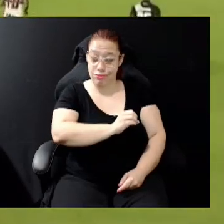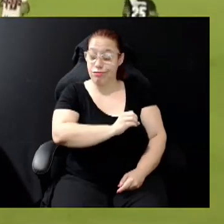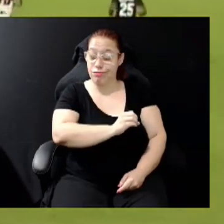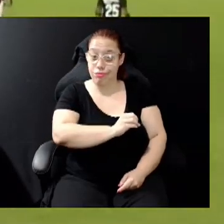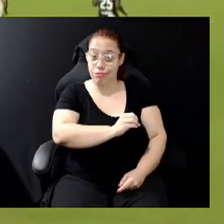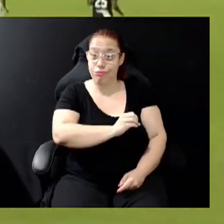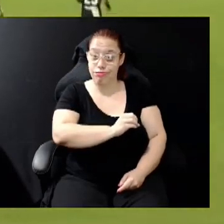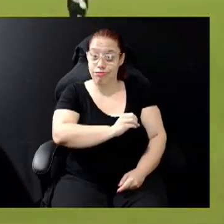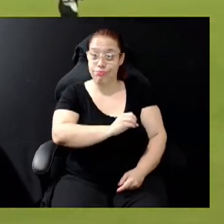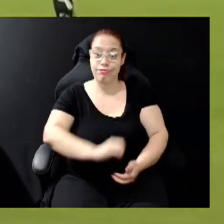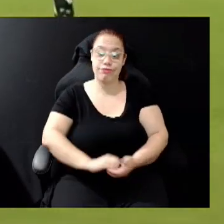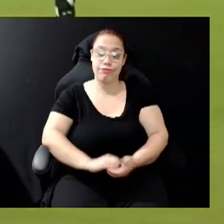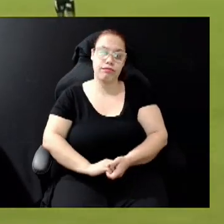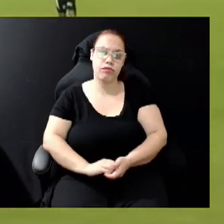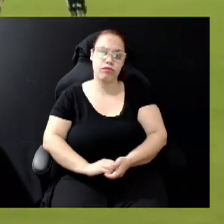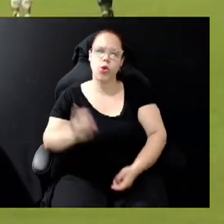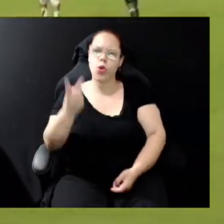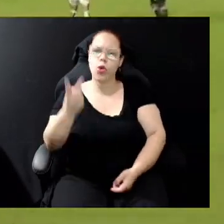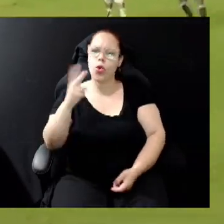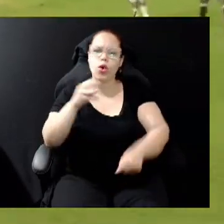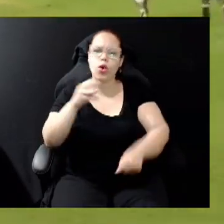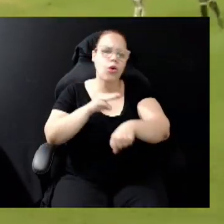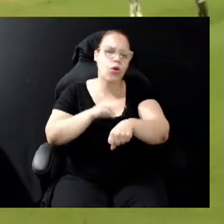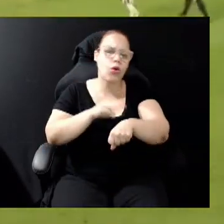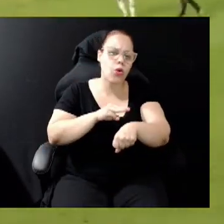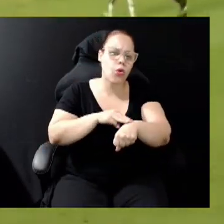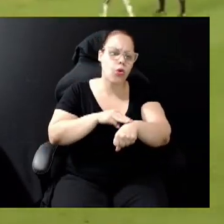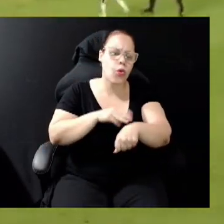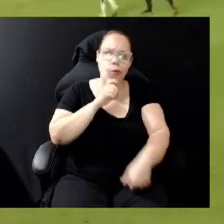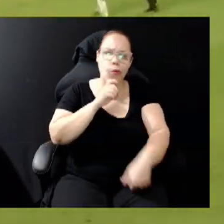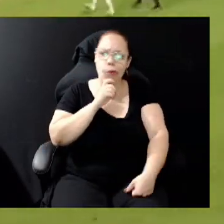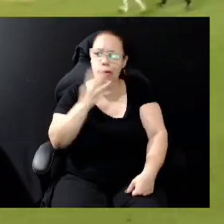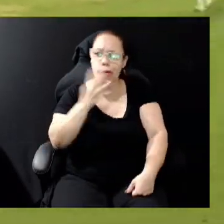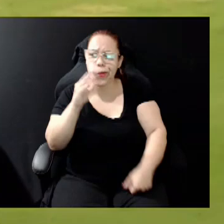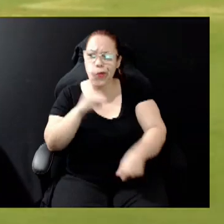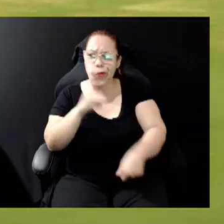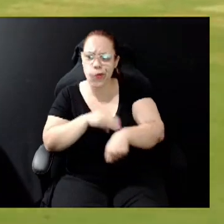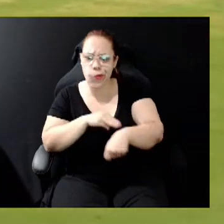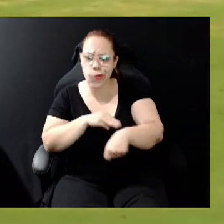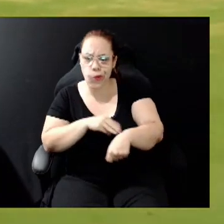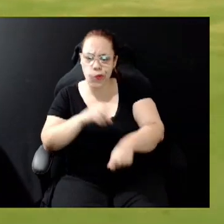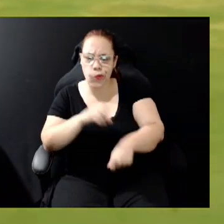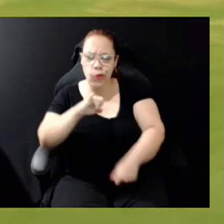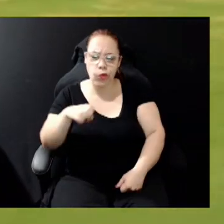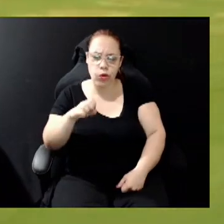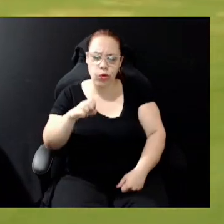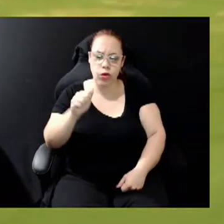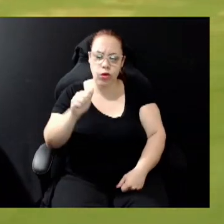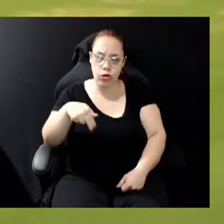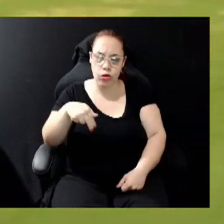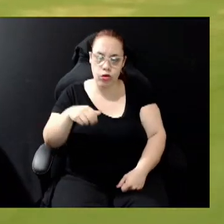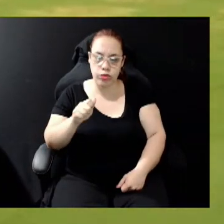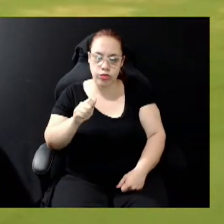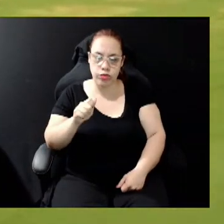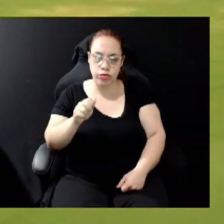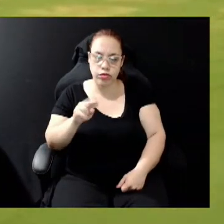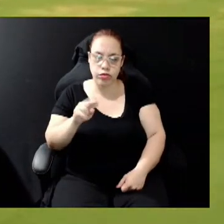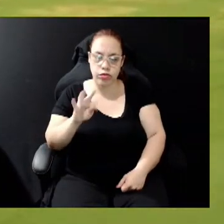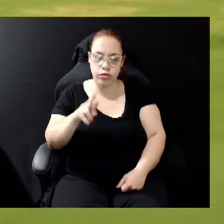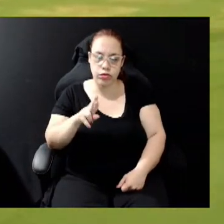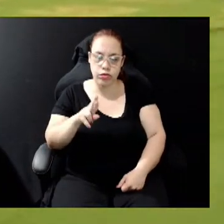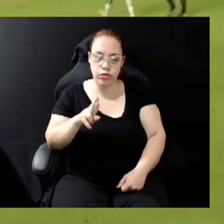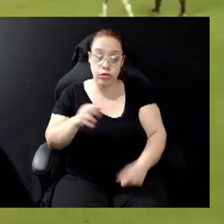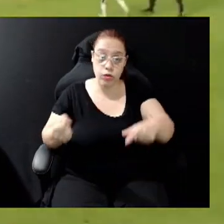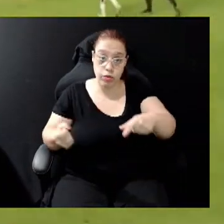1-0. Veio o segundo tempo e logo aos 4 minutos, Jean Dias cruzou e Arthur, na segunda trave, mandou para o fundo